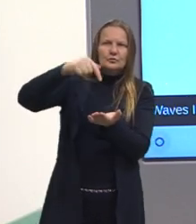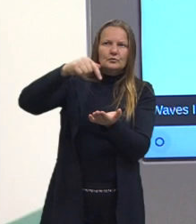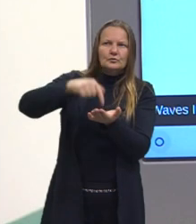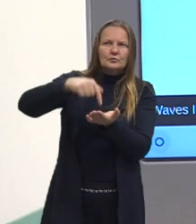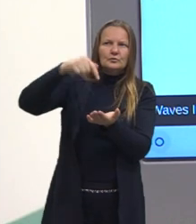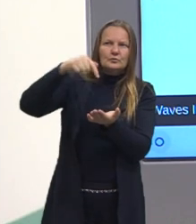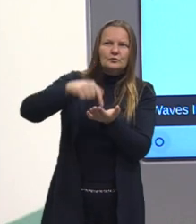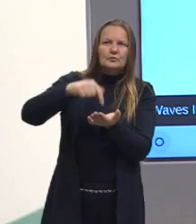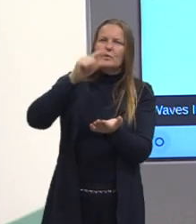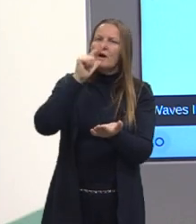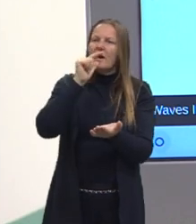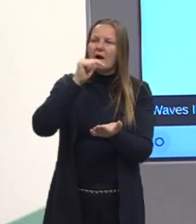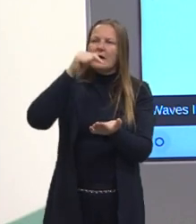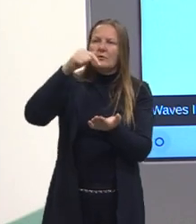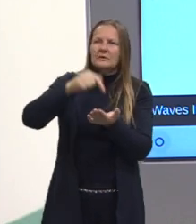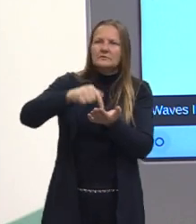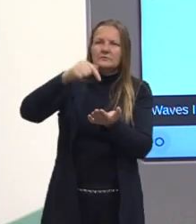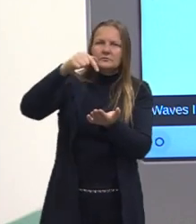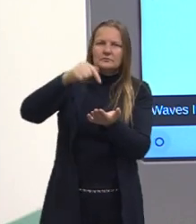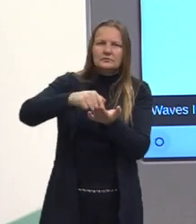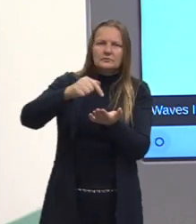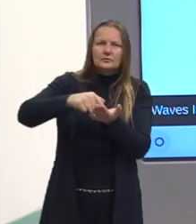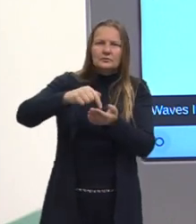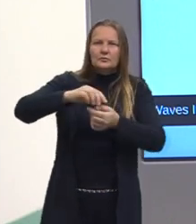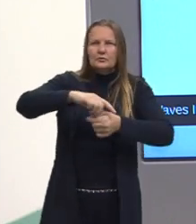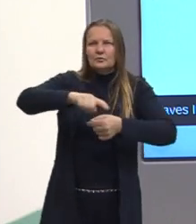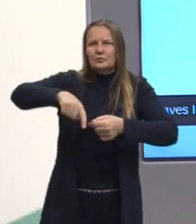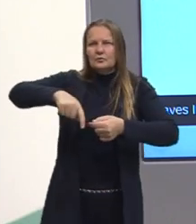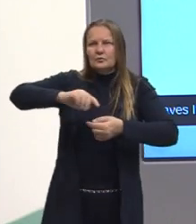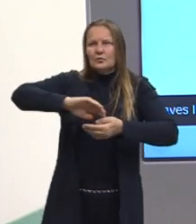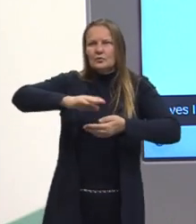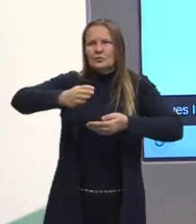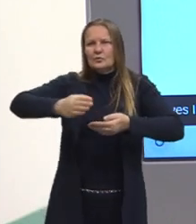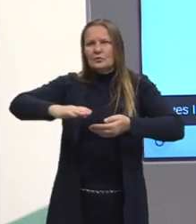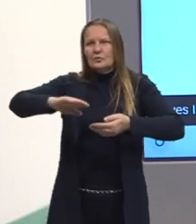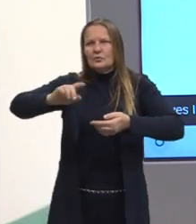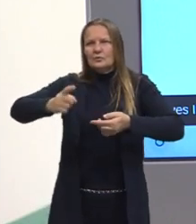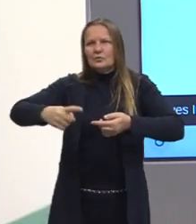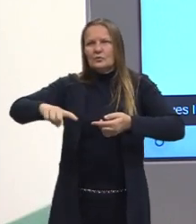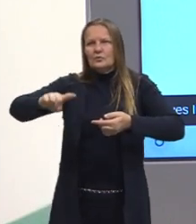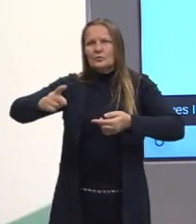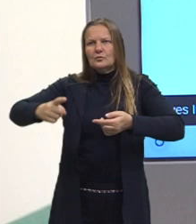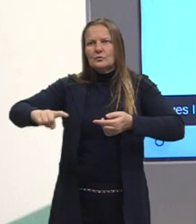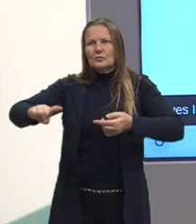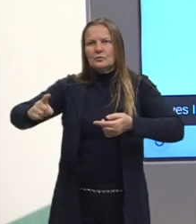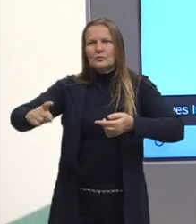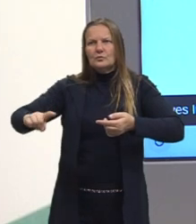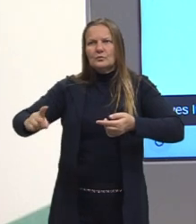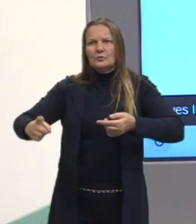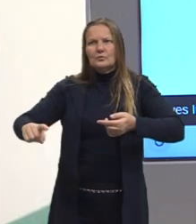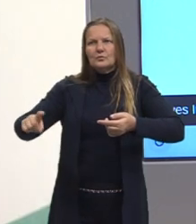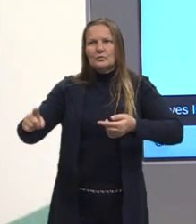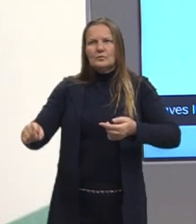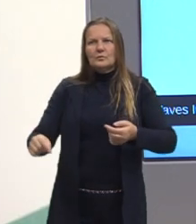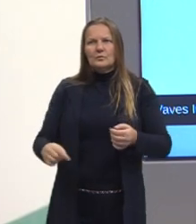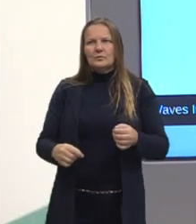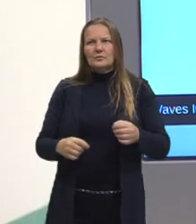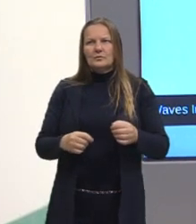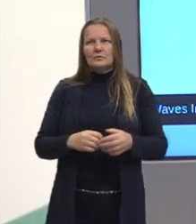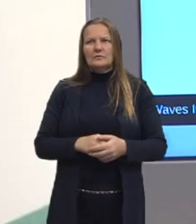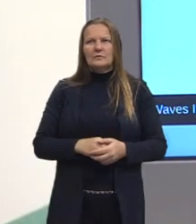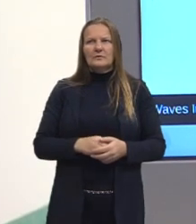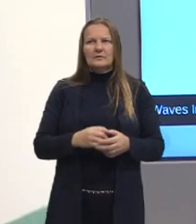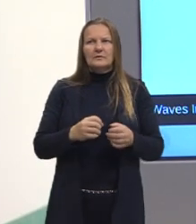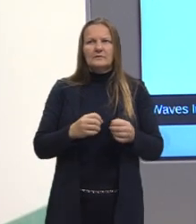né a gente consegue ver as ondas tá isso aqui são formatos específicos né como se a gente tivesse vendo